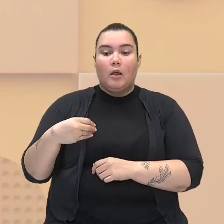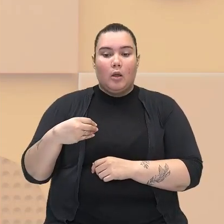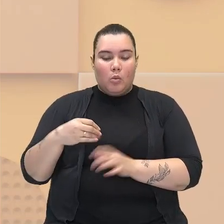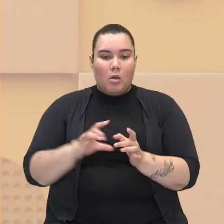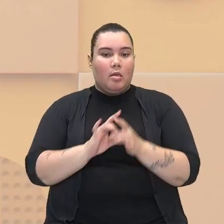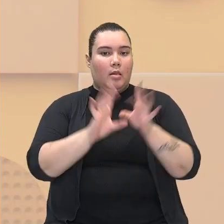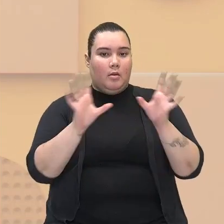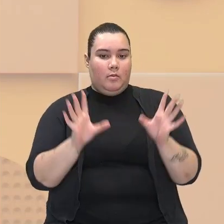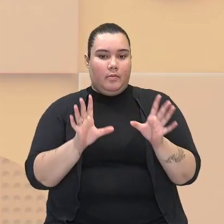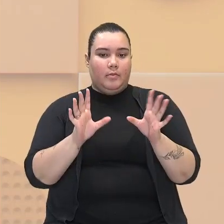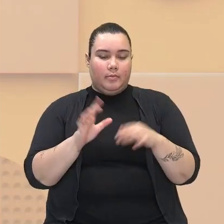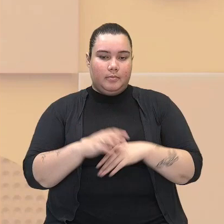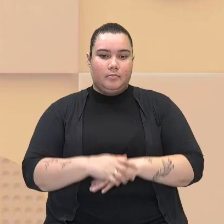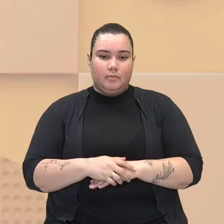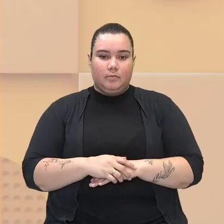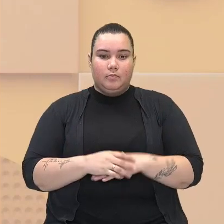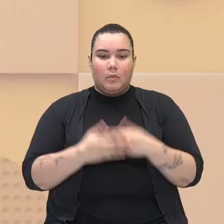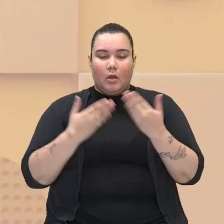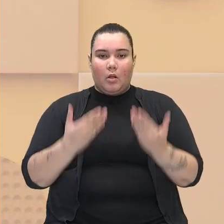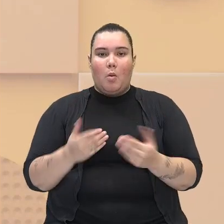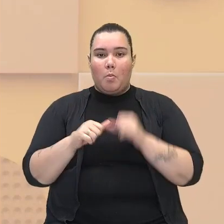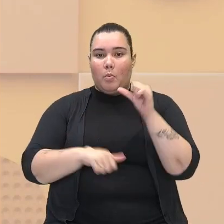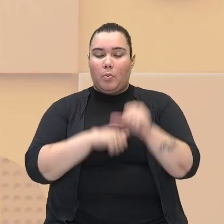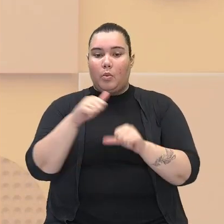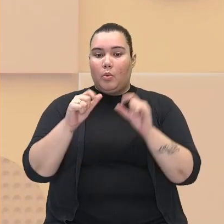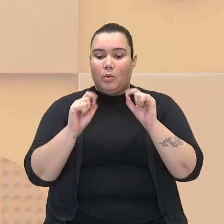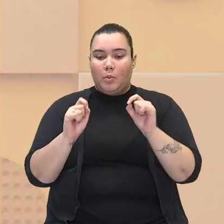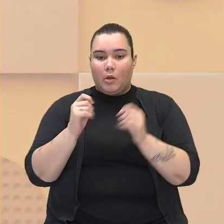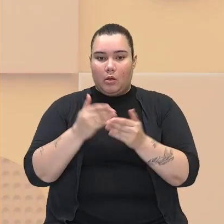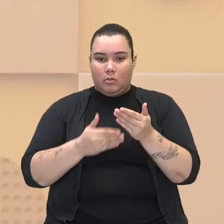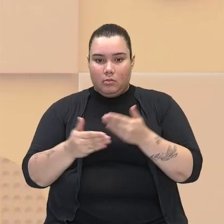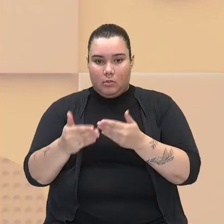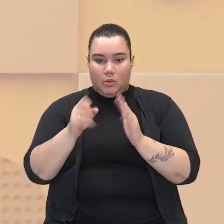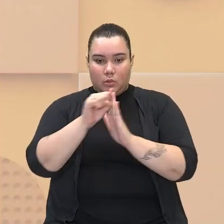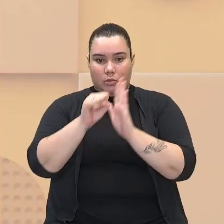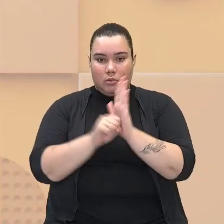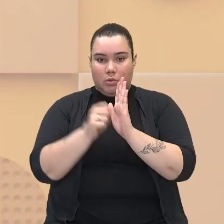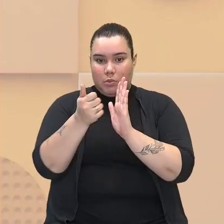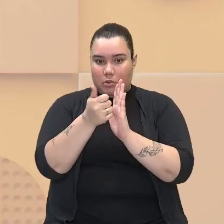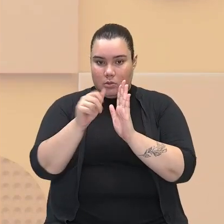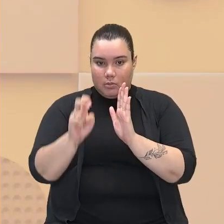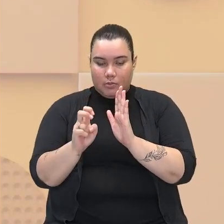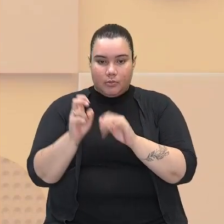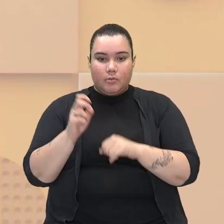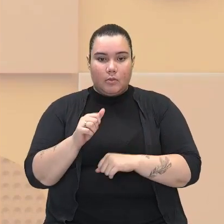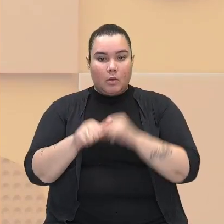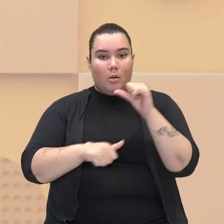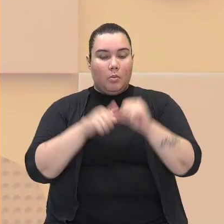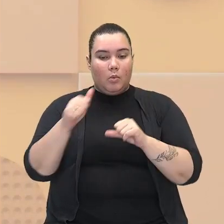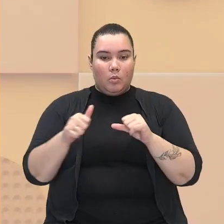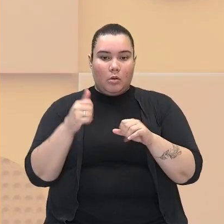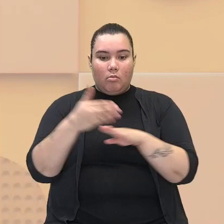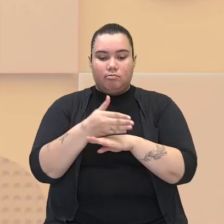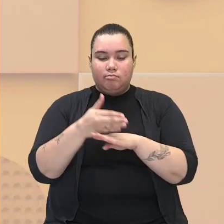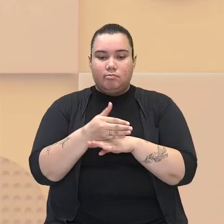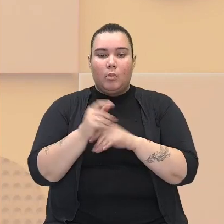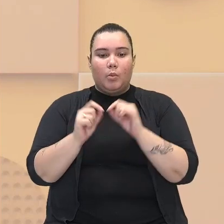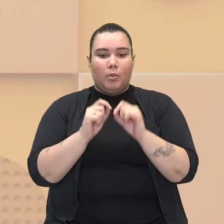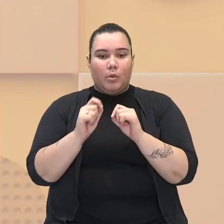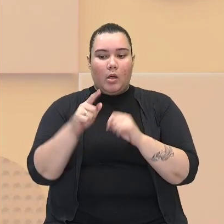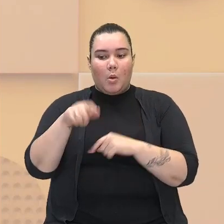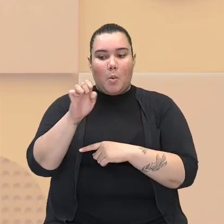outro tipo de relação. Então, o que vai mudar a partir de agora, a partir do século XV? Muda a partir da entrada do